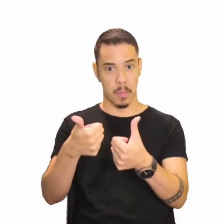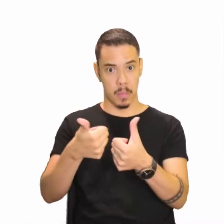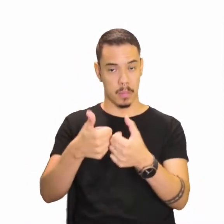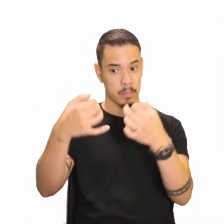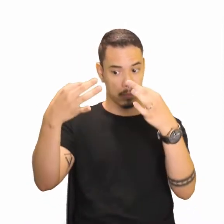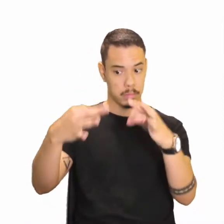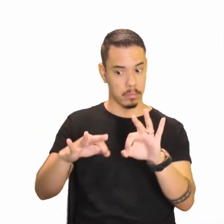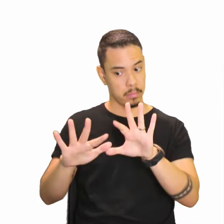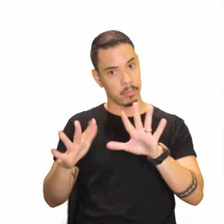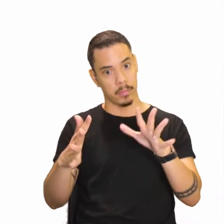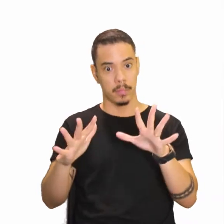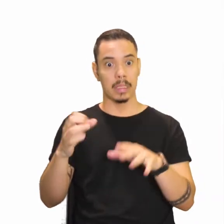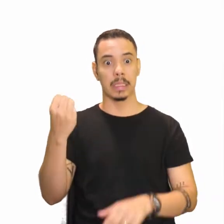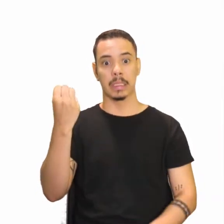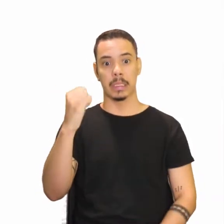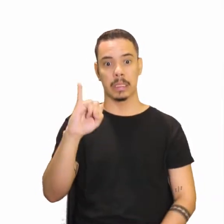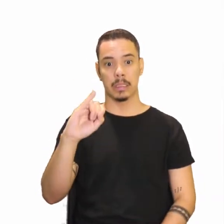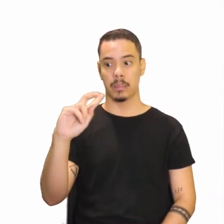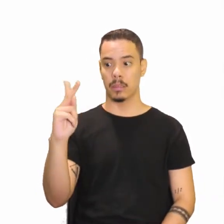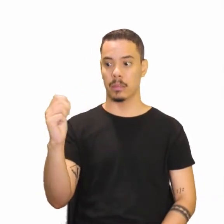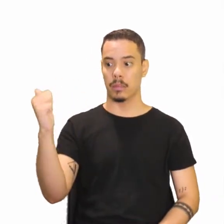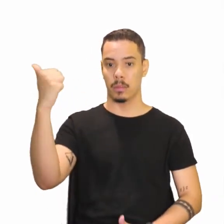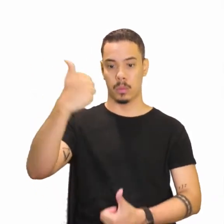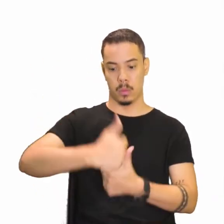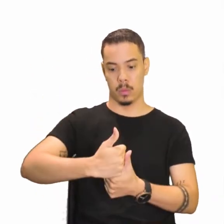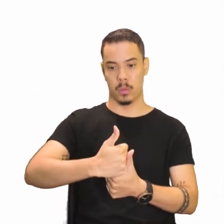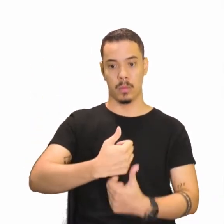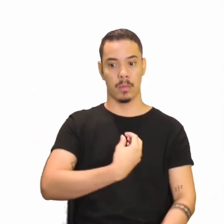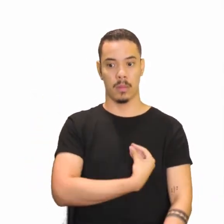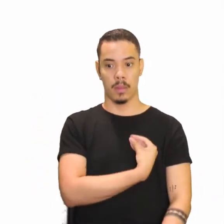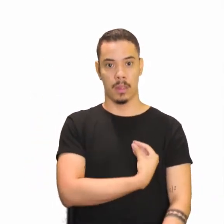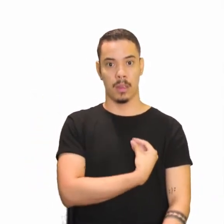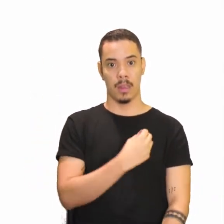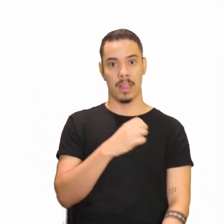trocar esse azinho aí por existir, ó,